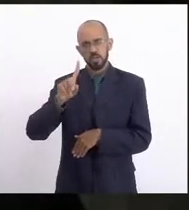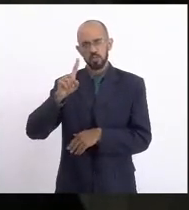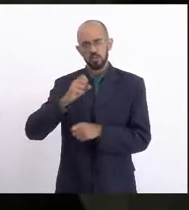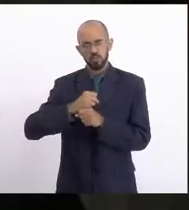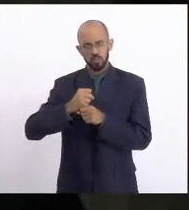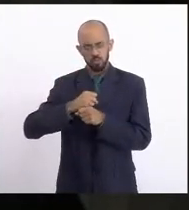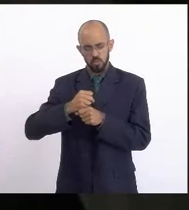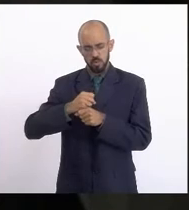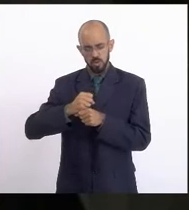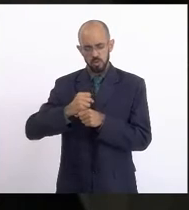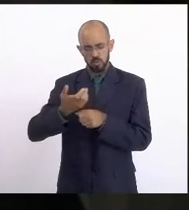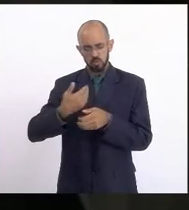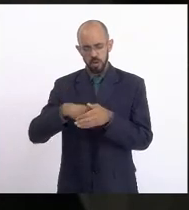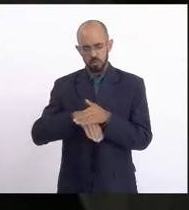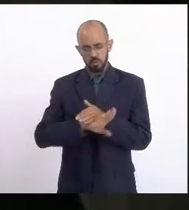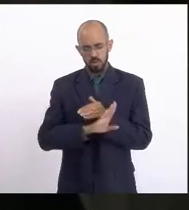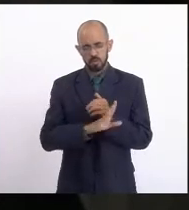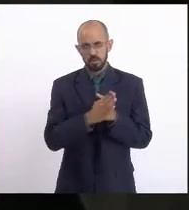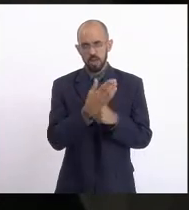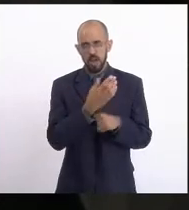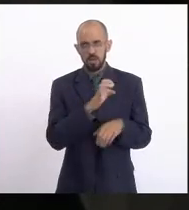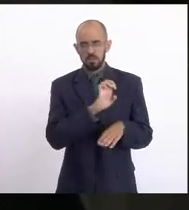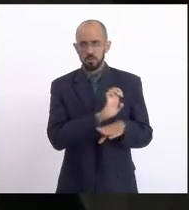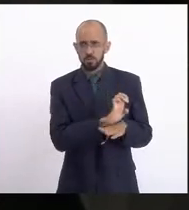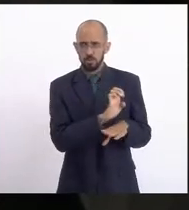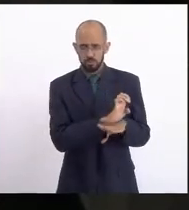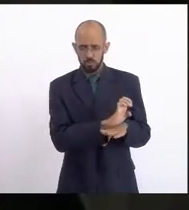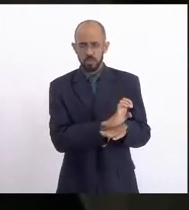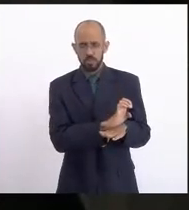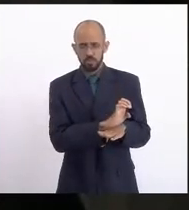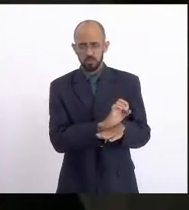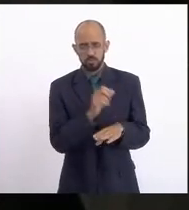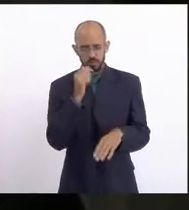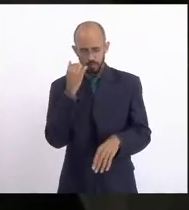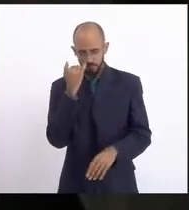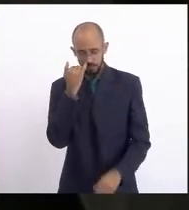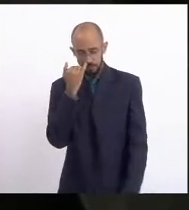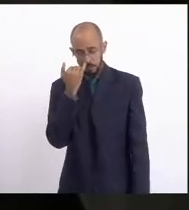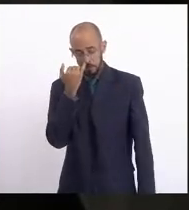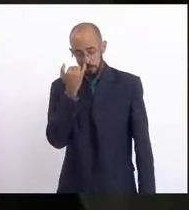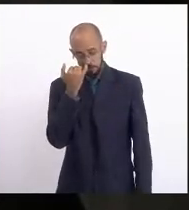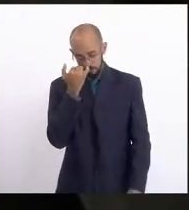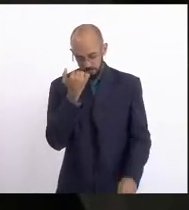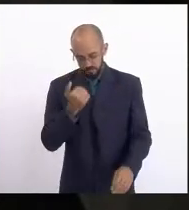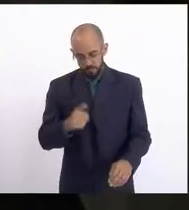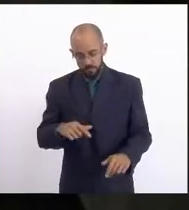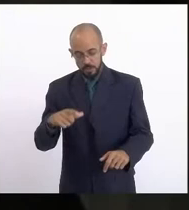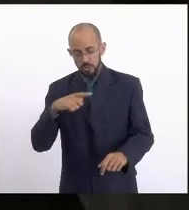o Tesouro do Estado. É claro que já espero